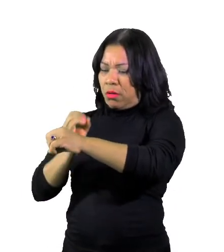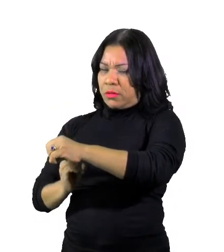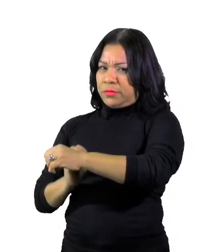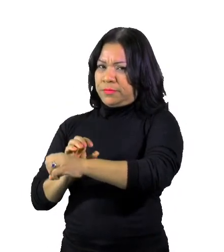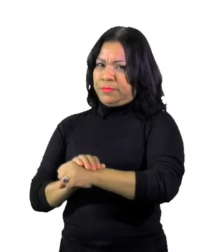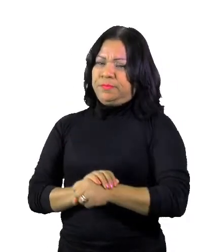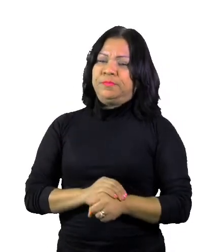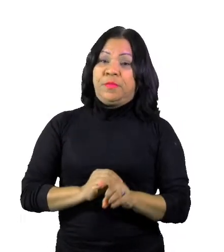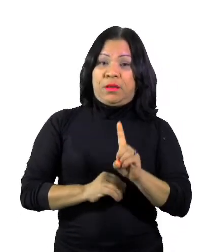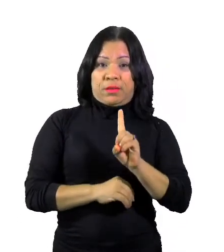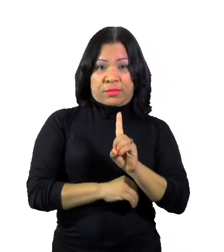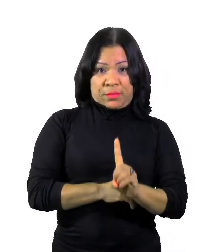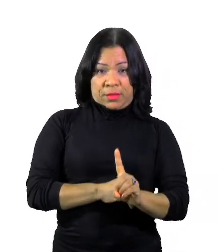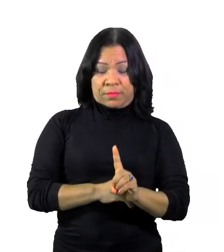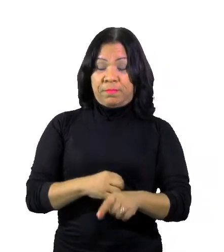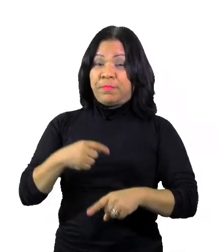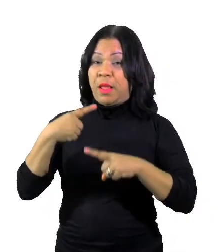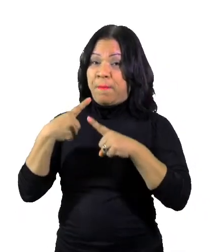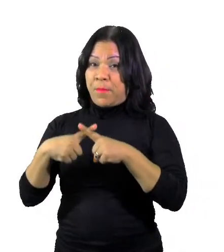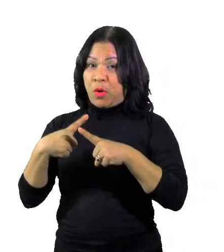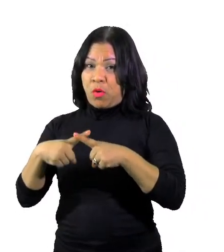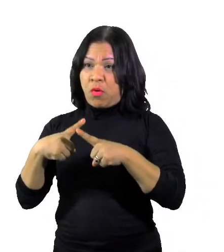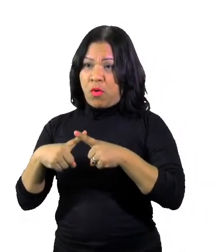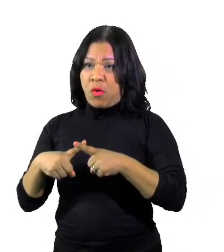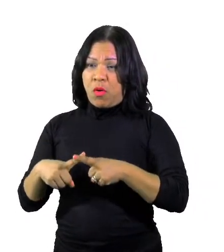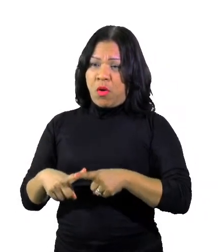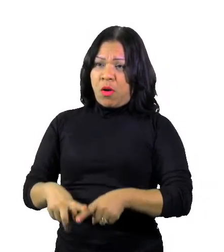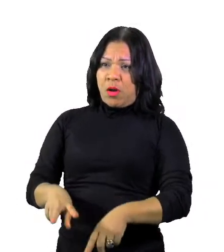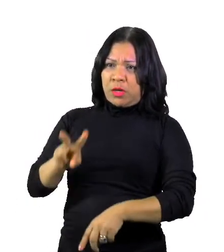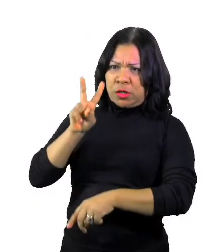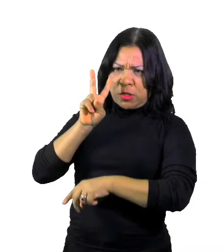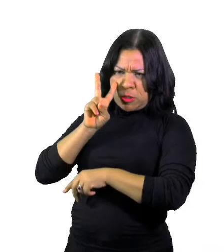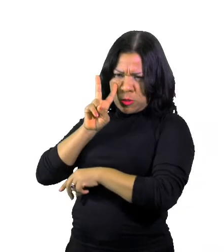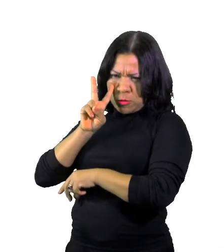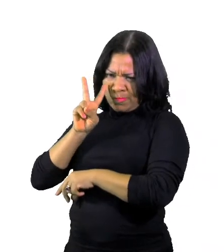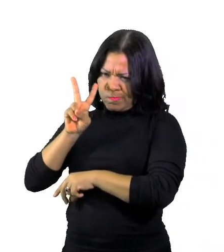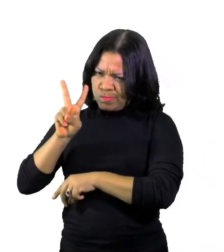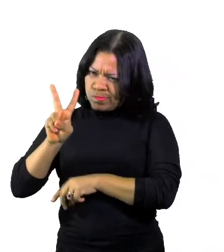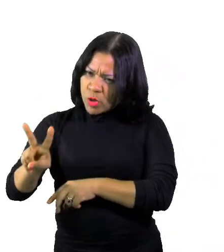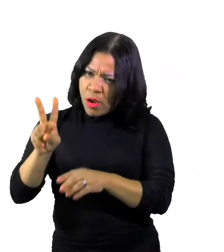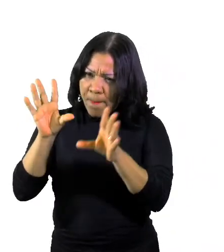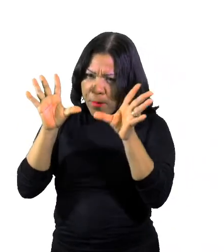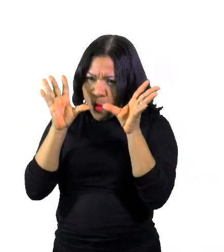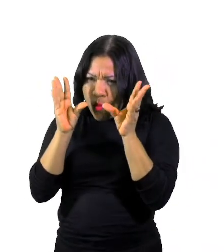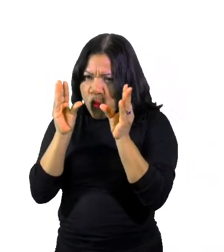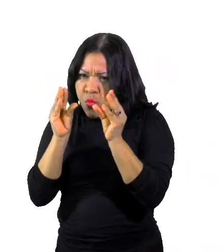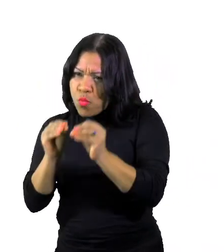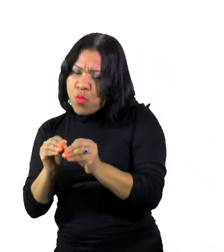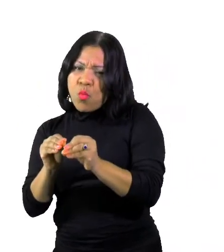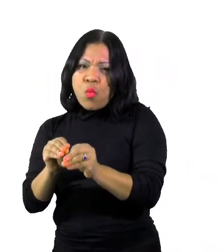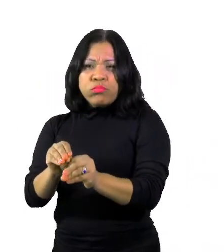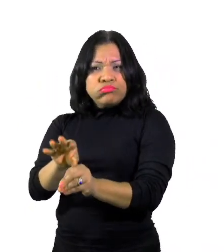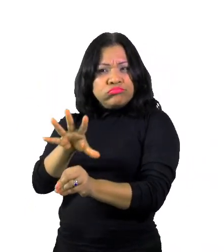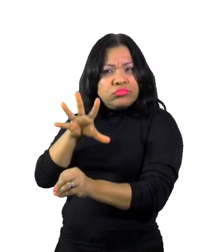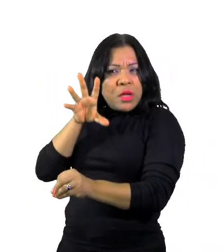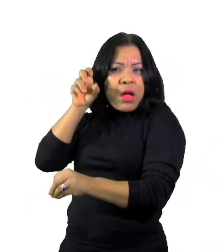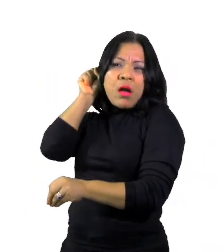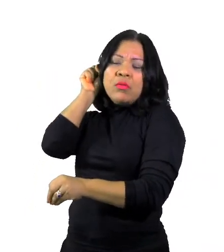D, porque ela enxerga bem no escuro, tem audição e